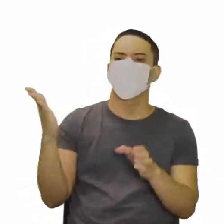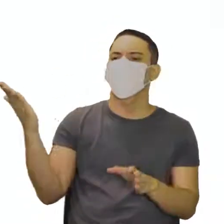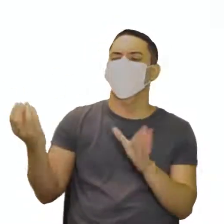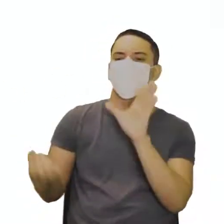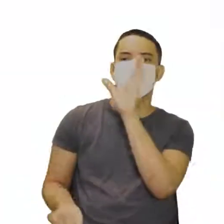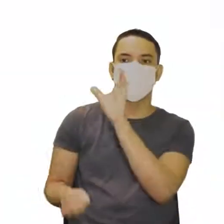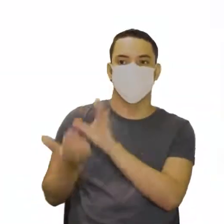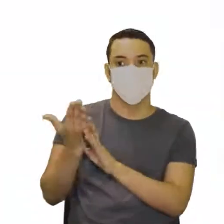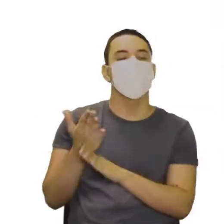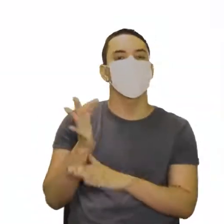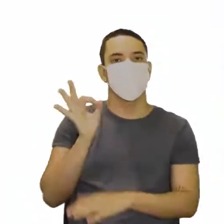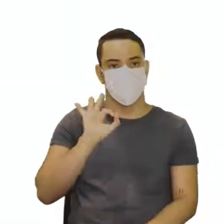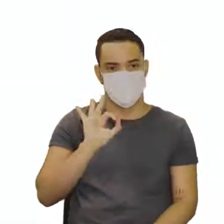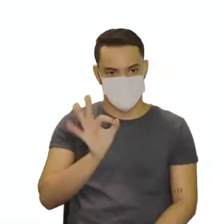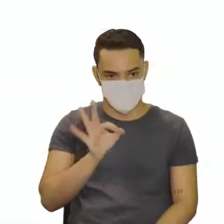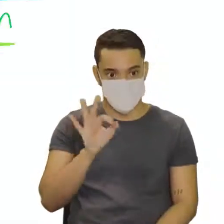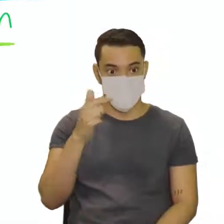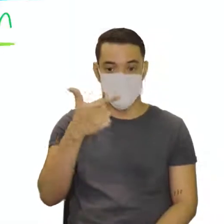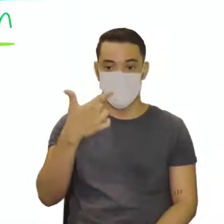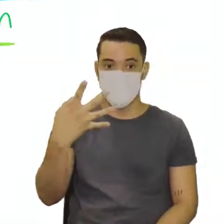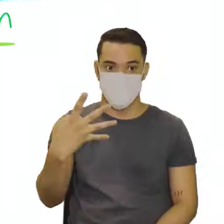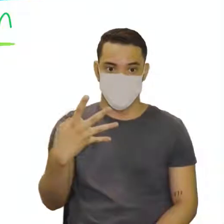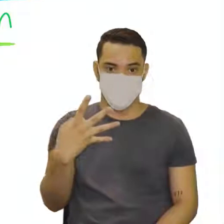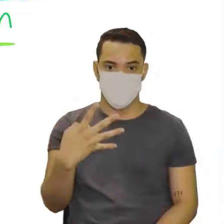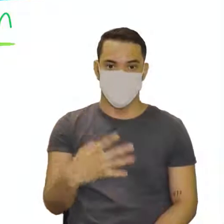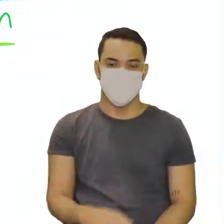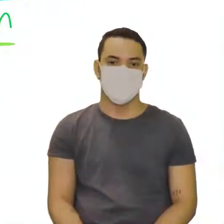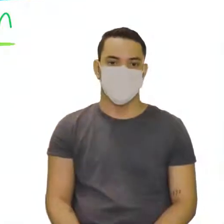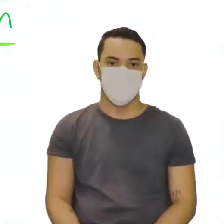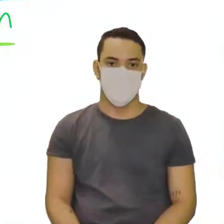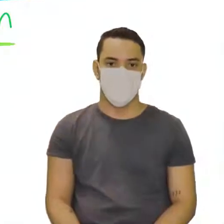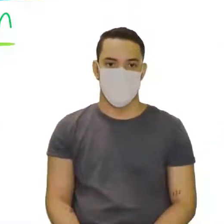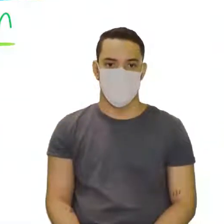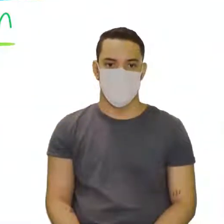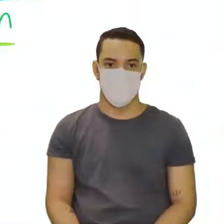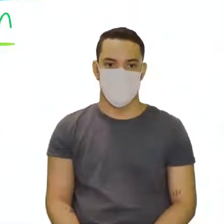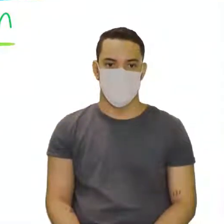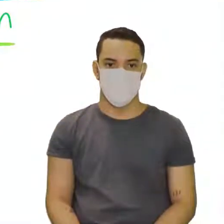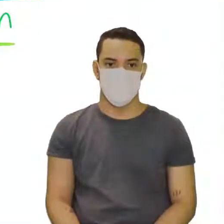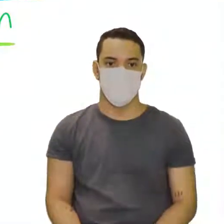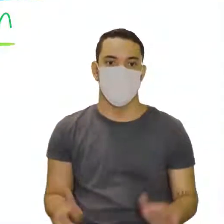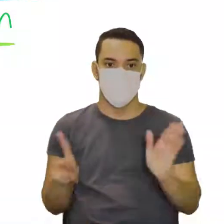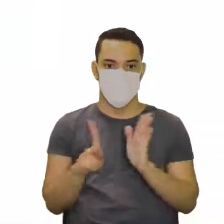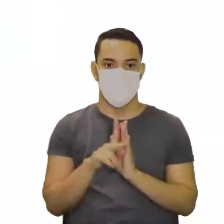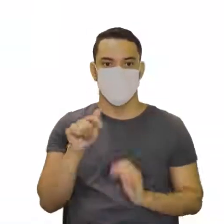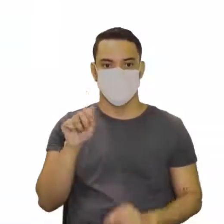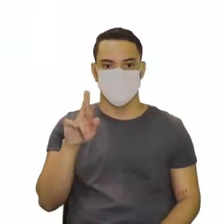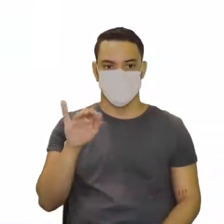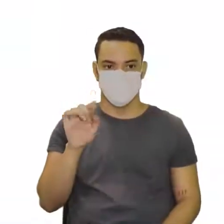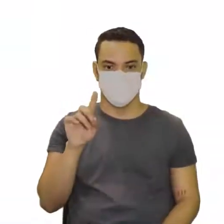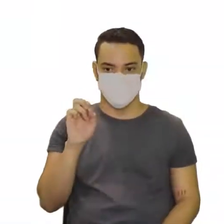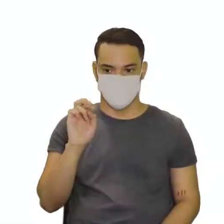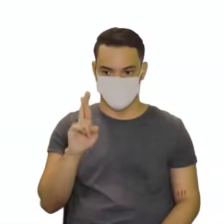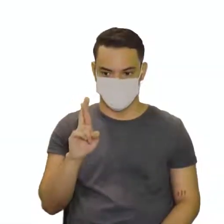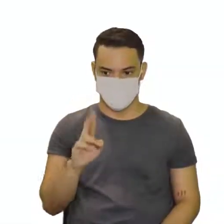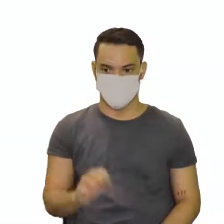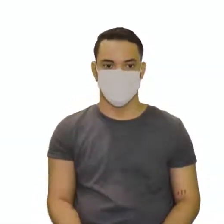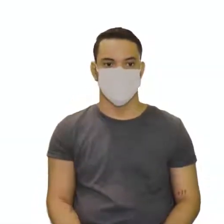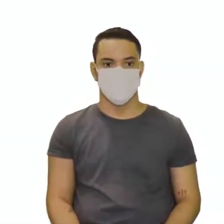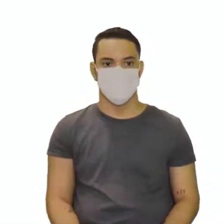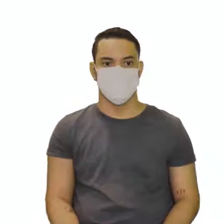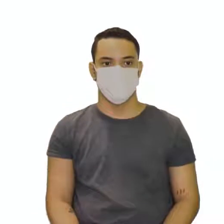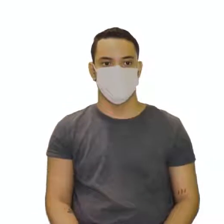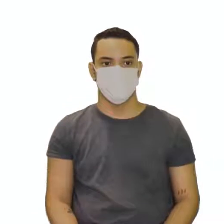lá. Esse 24 aqui, ó, como vocês podem ver, é do gerador, certo? É do gerador, tá aqui,